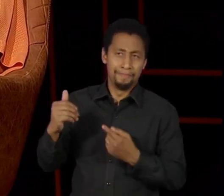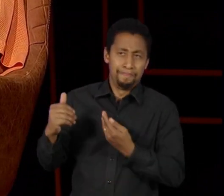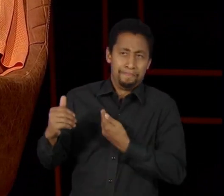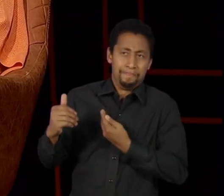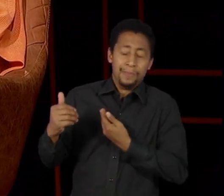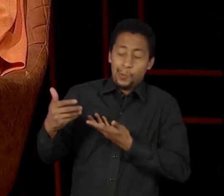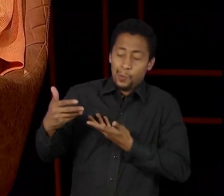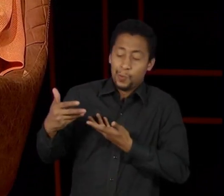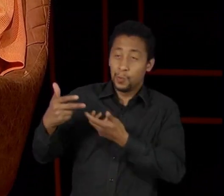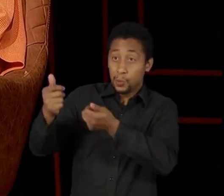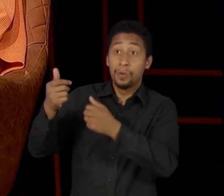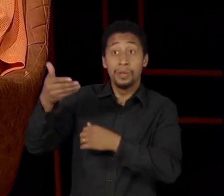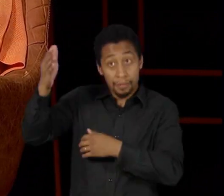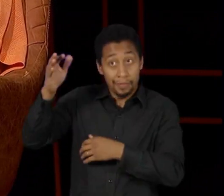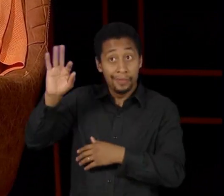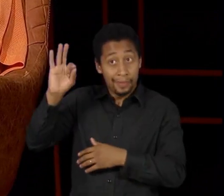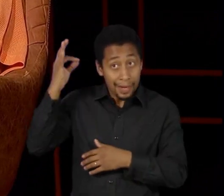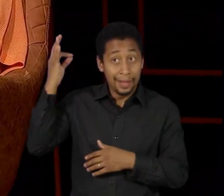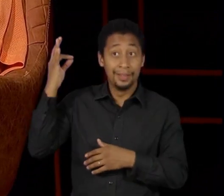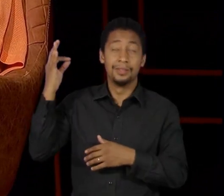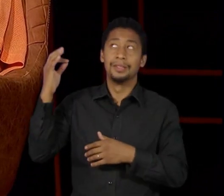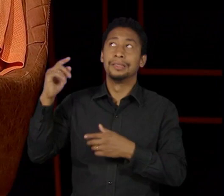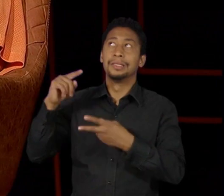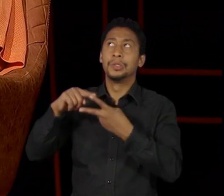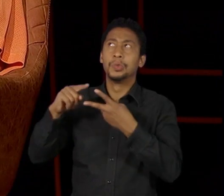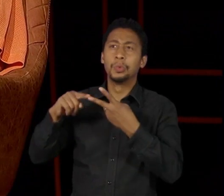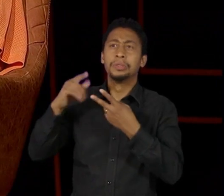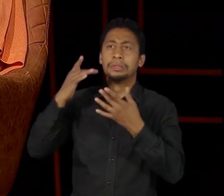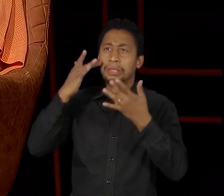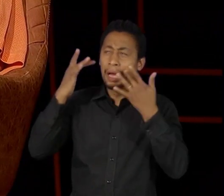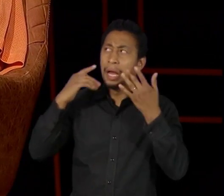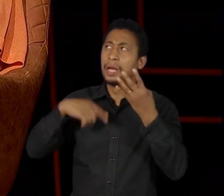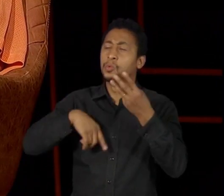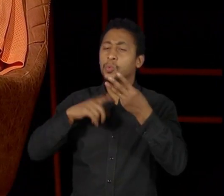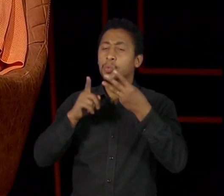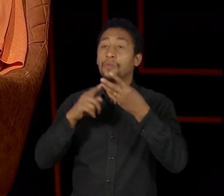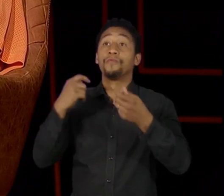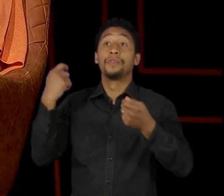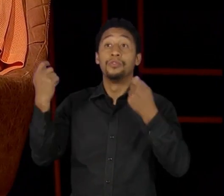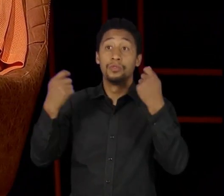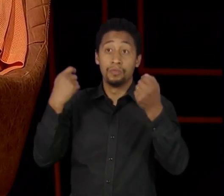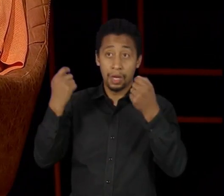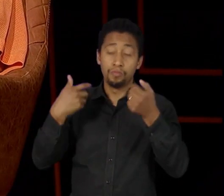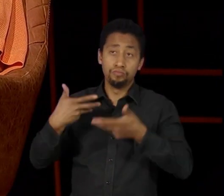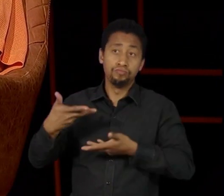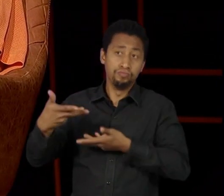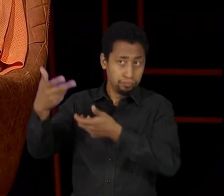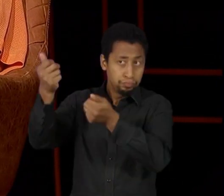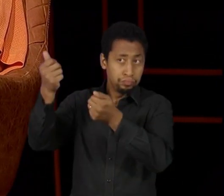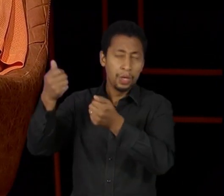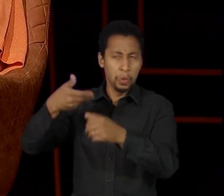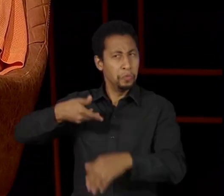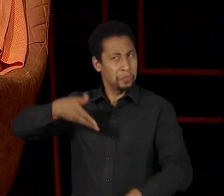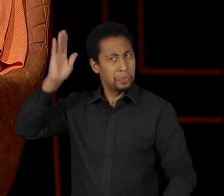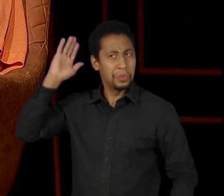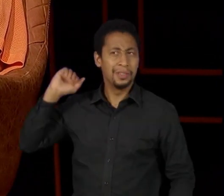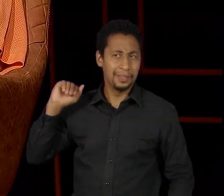e Marselha, 2 festivais. Eu fui no